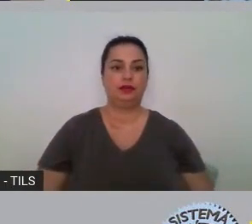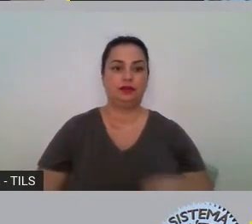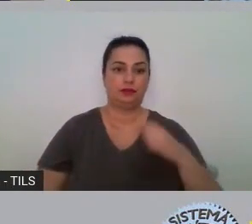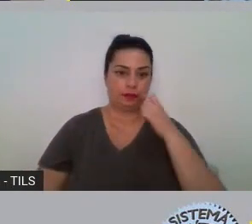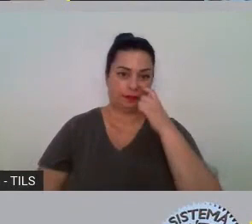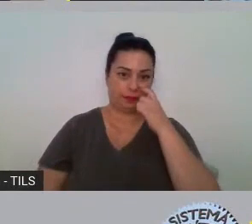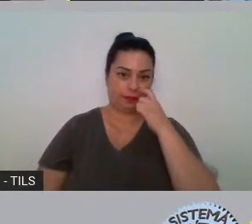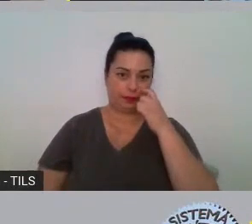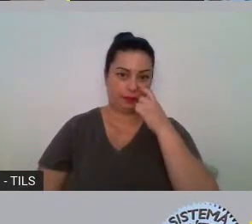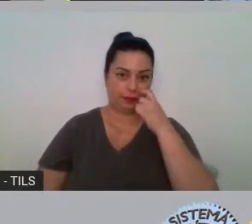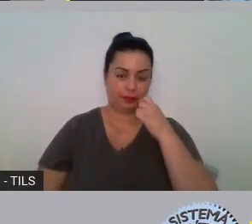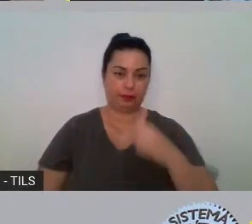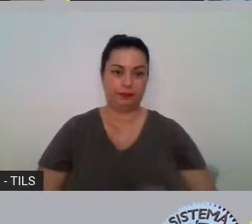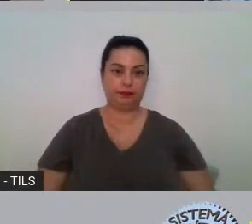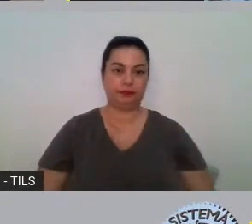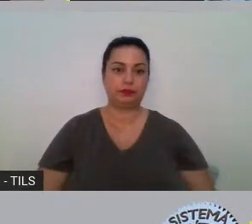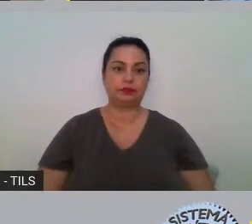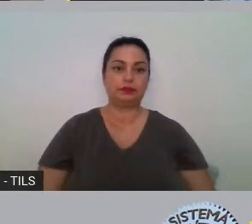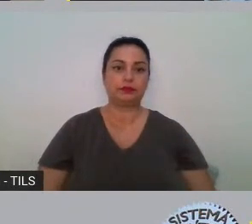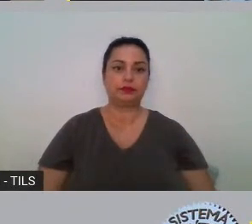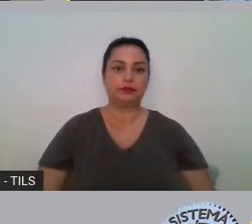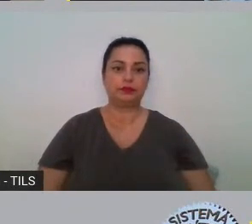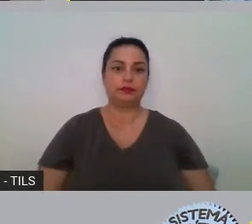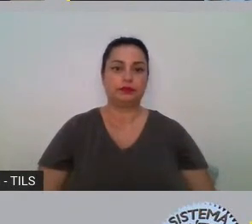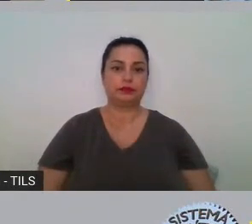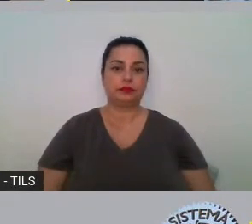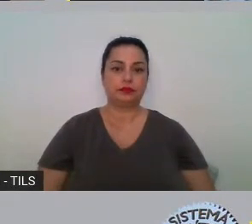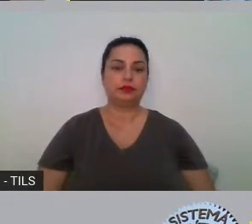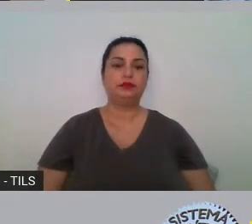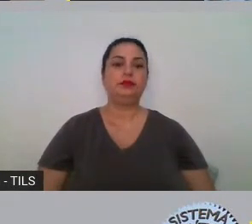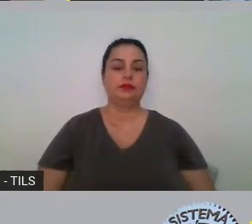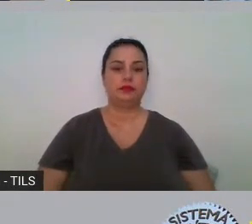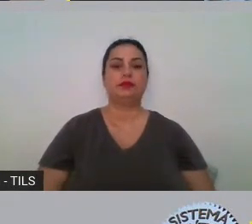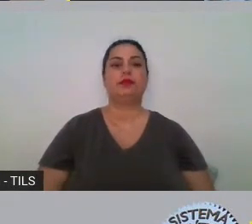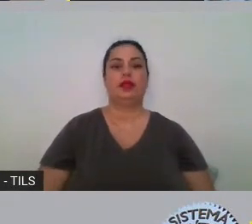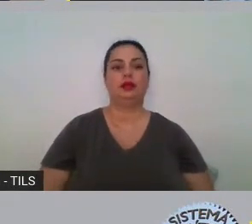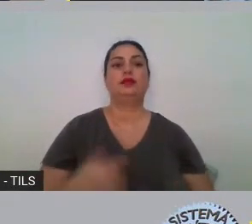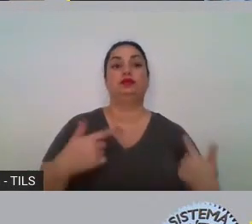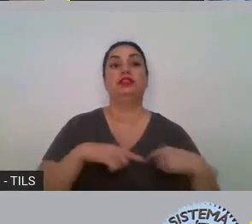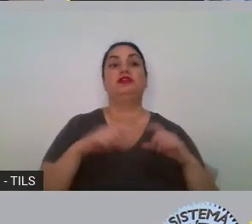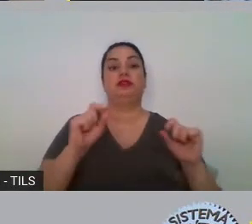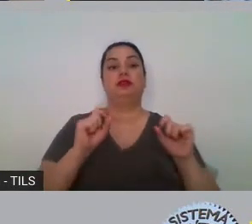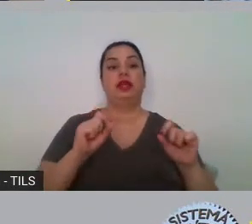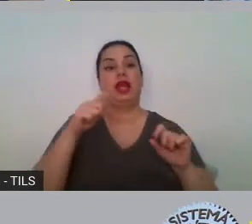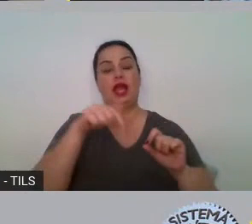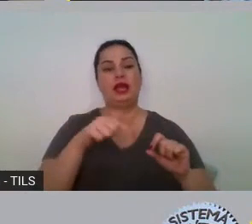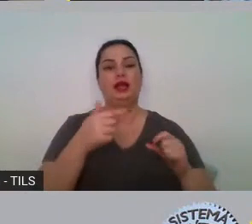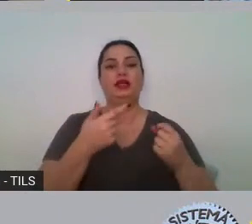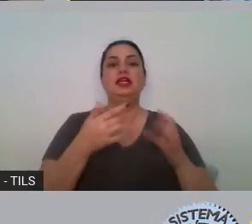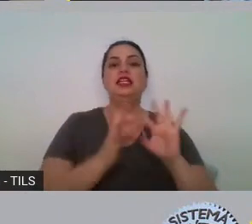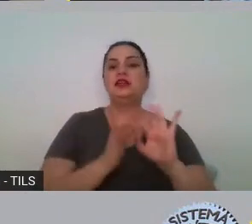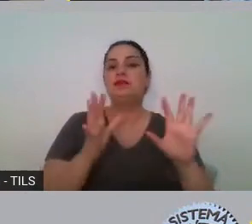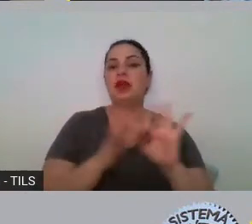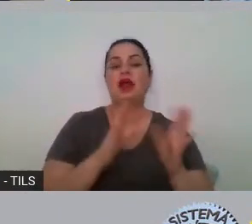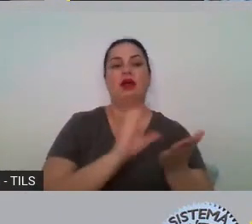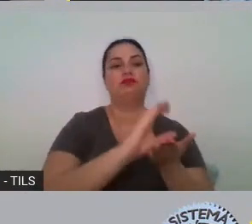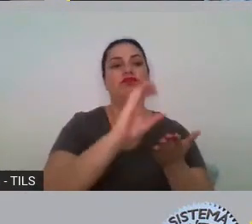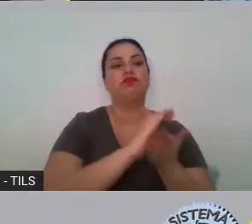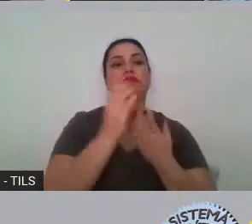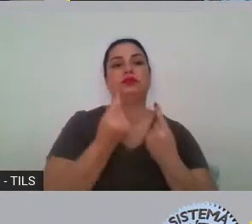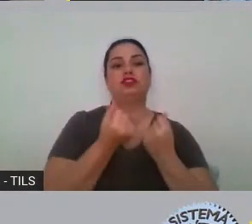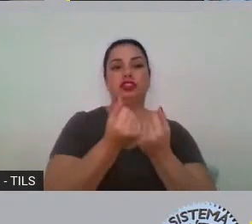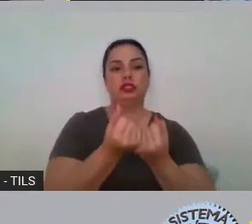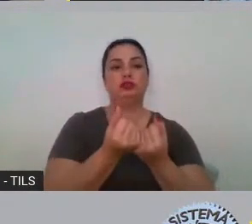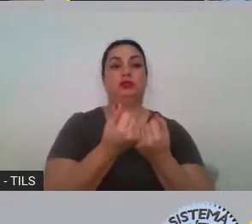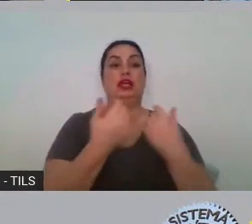remuneração da sobra de caixa, permissão para a compra de títulos podres, liberação para que empresas ligadas aos bancos, porque quem está comprando as